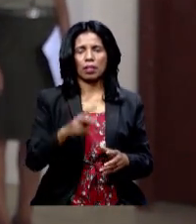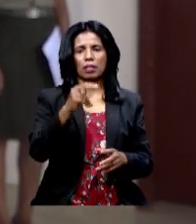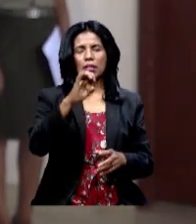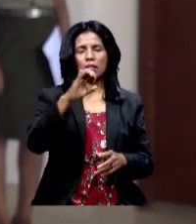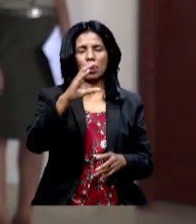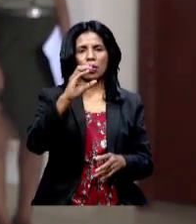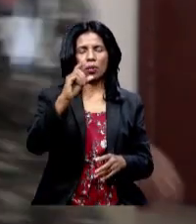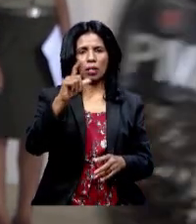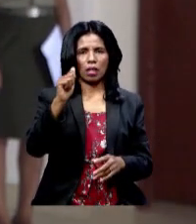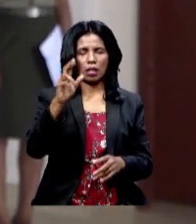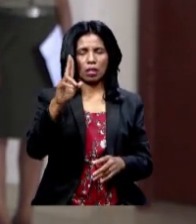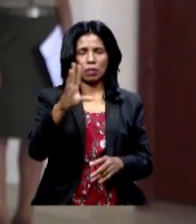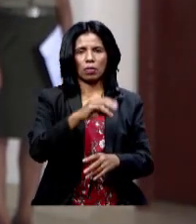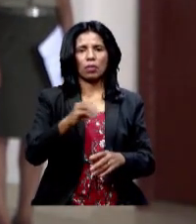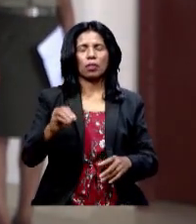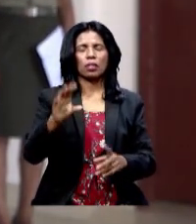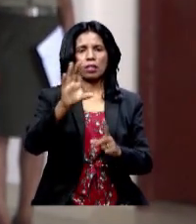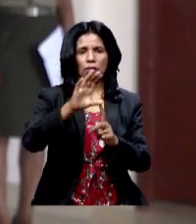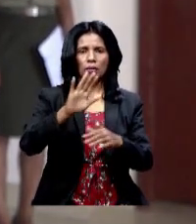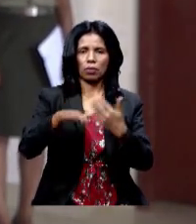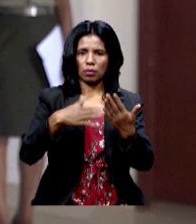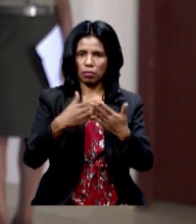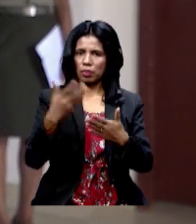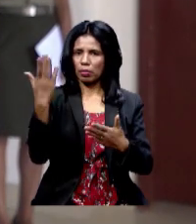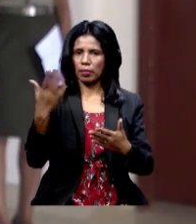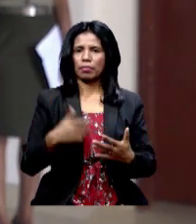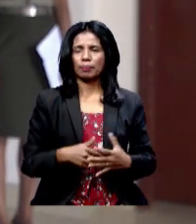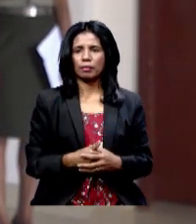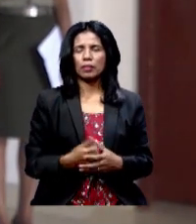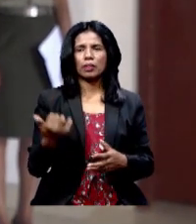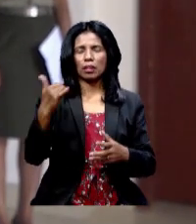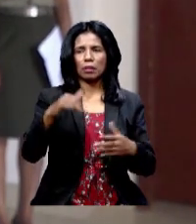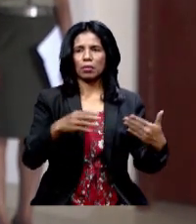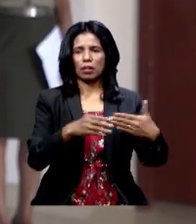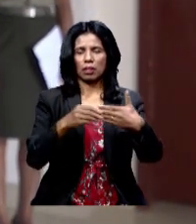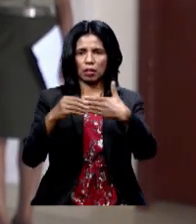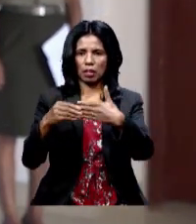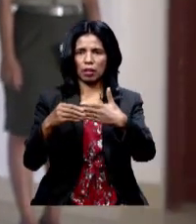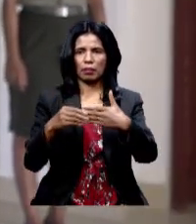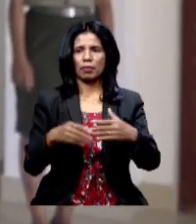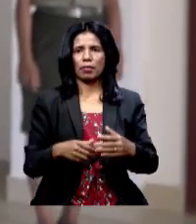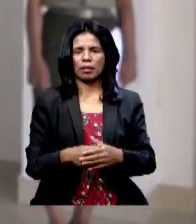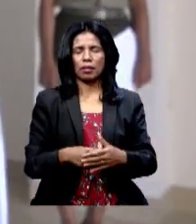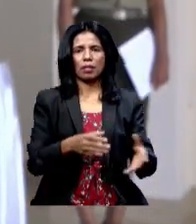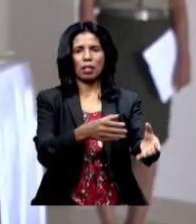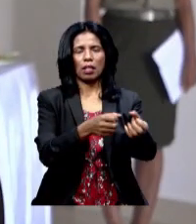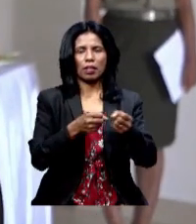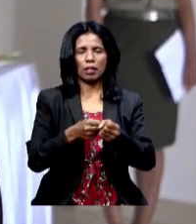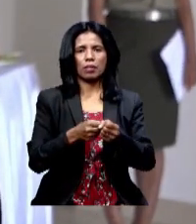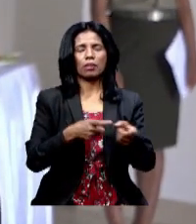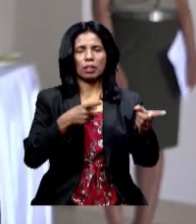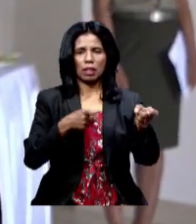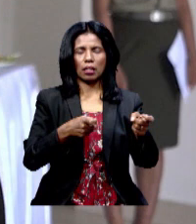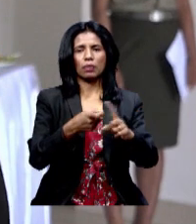ia camarada Sirma Yanava e Sirma si organizza a tu ad aukila tu sima la sire hai